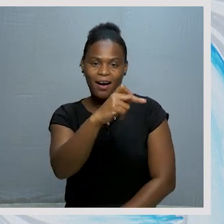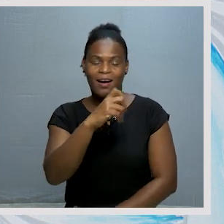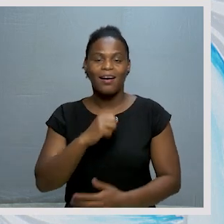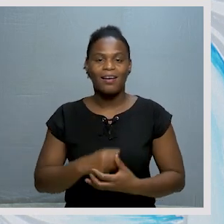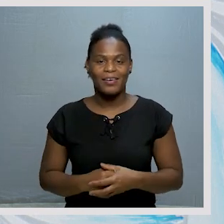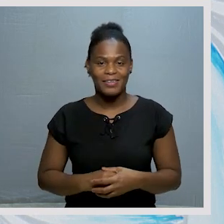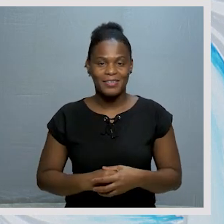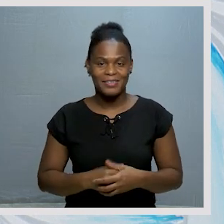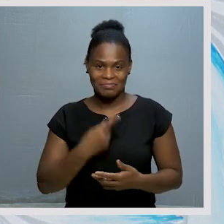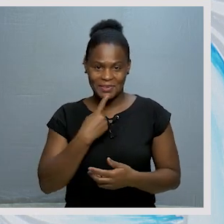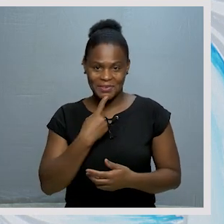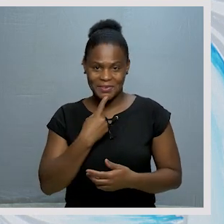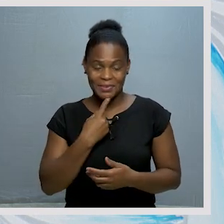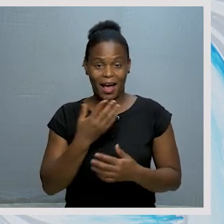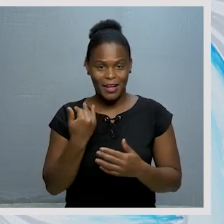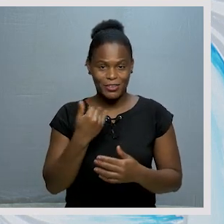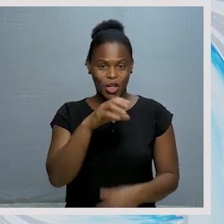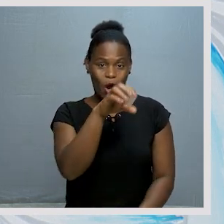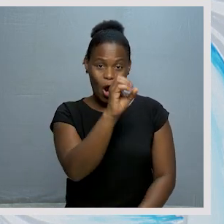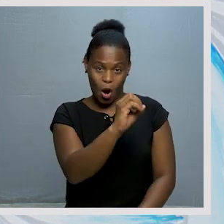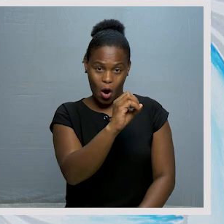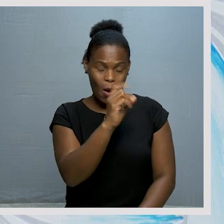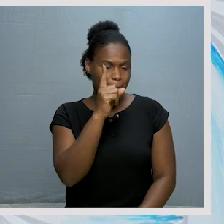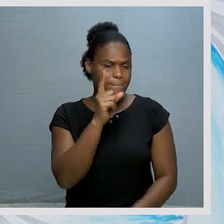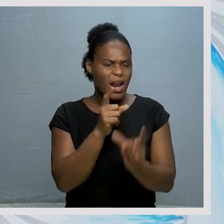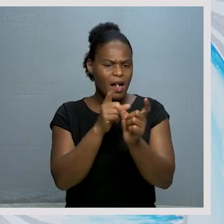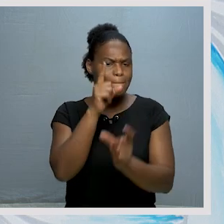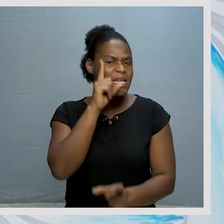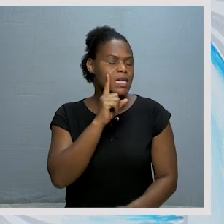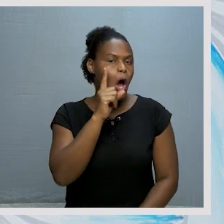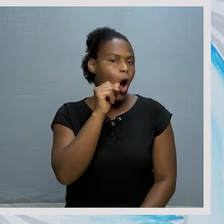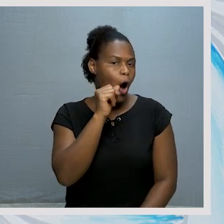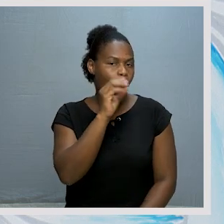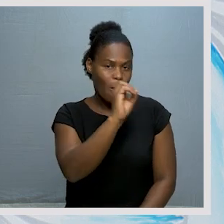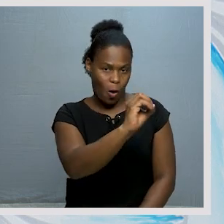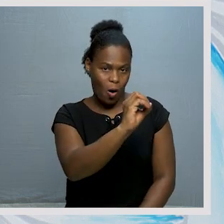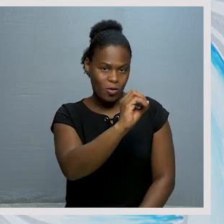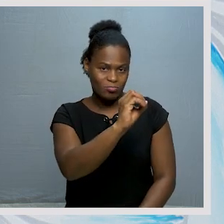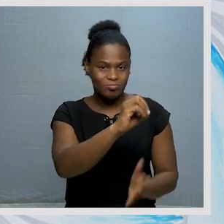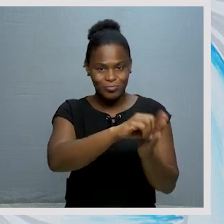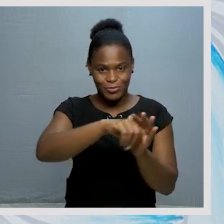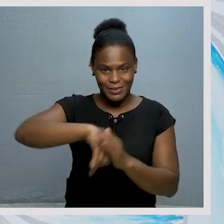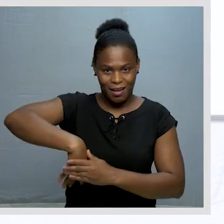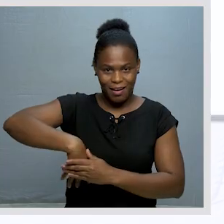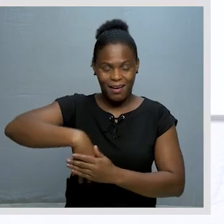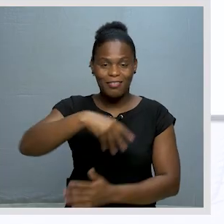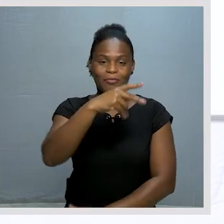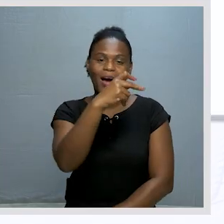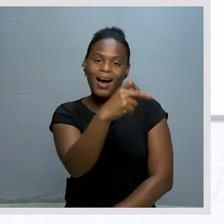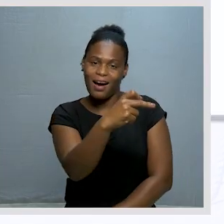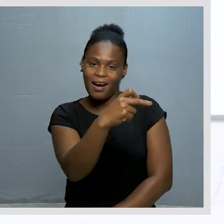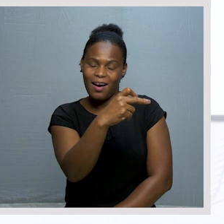por um A. Trocamos um O da forma masculina por um A. E o